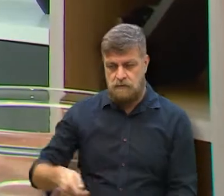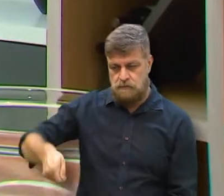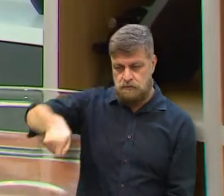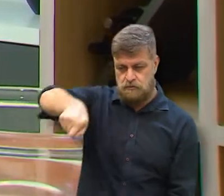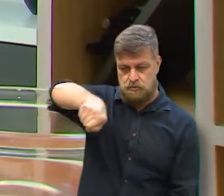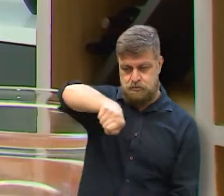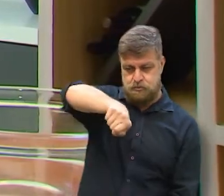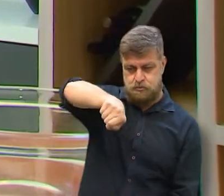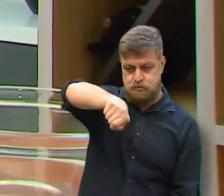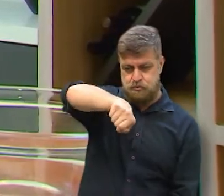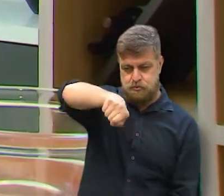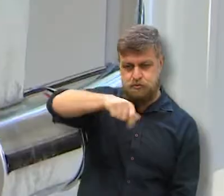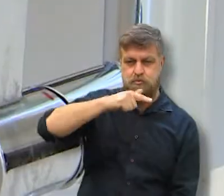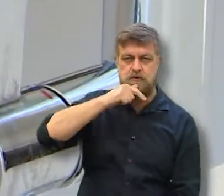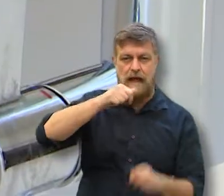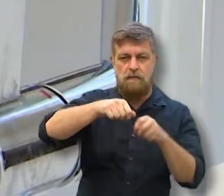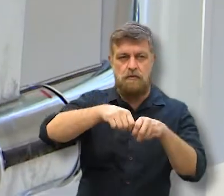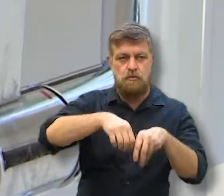Escorra.